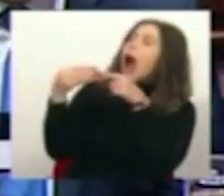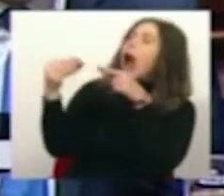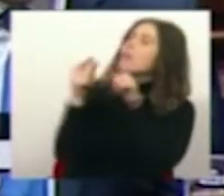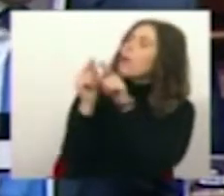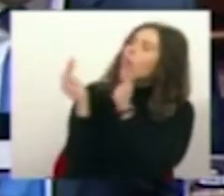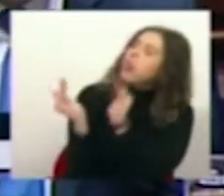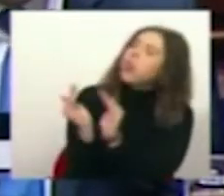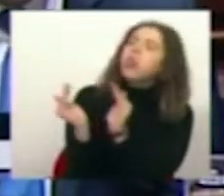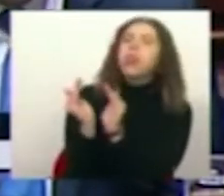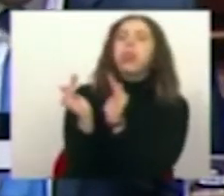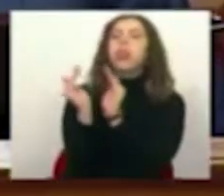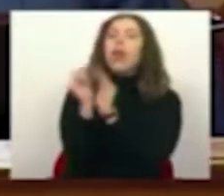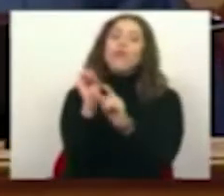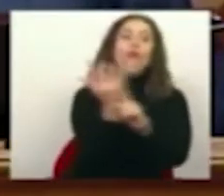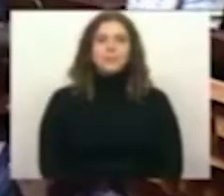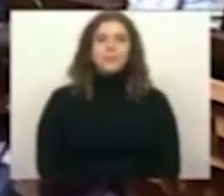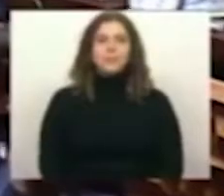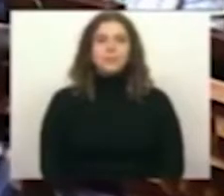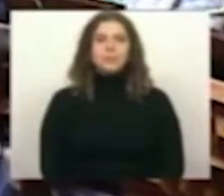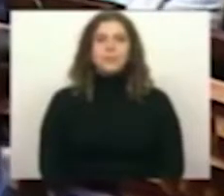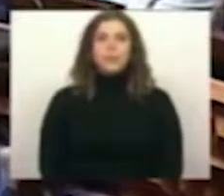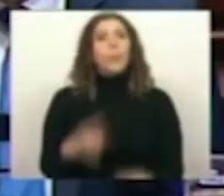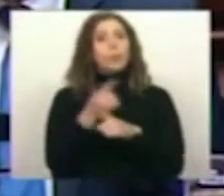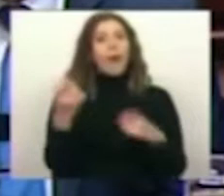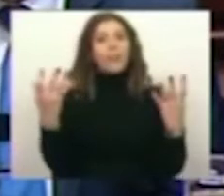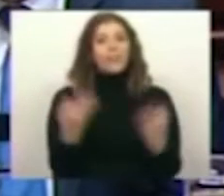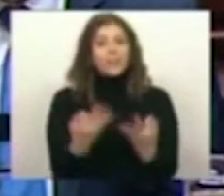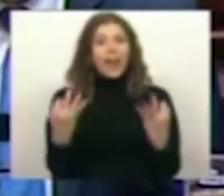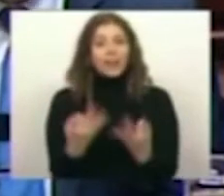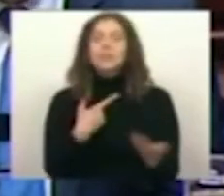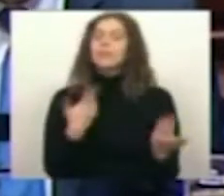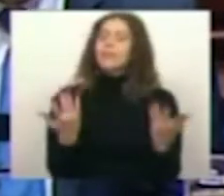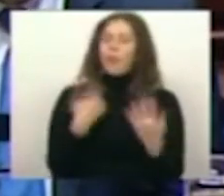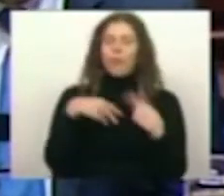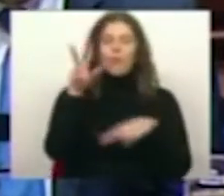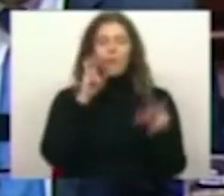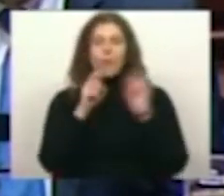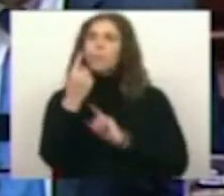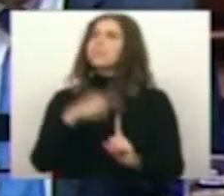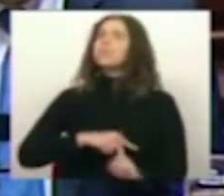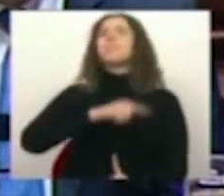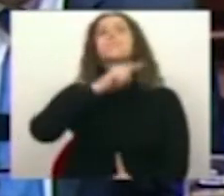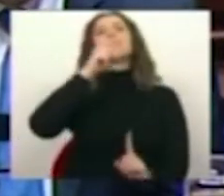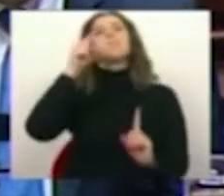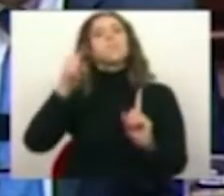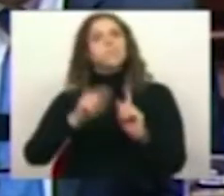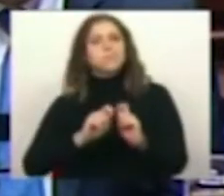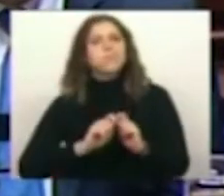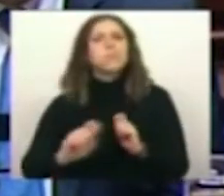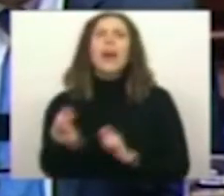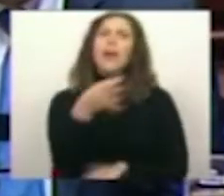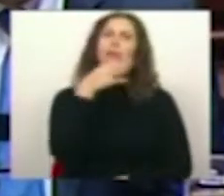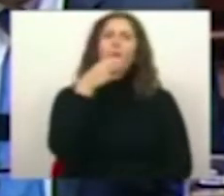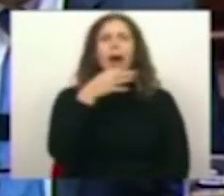um arbusto no meio da floresta. Porque, de facto, depois temos ouvido um ano inteiro a